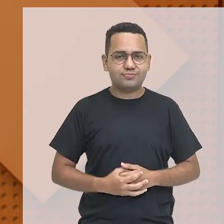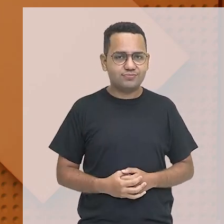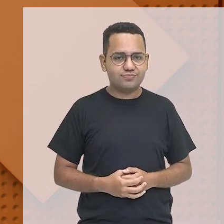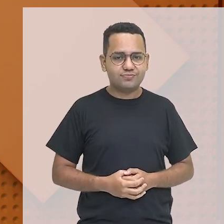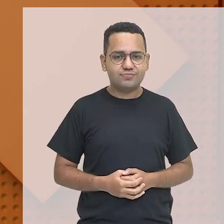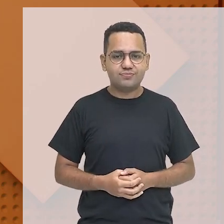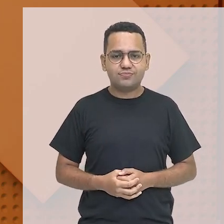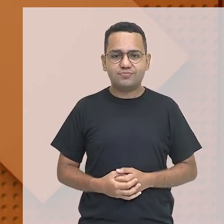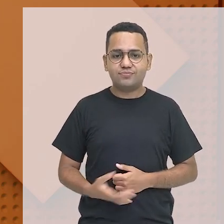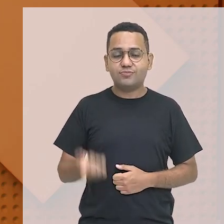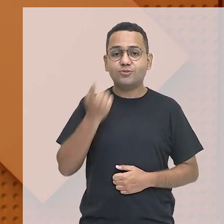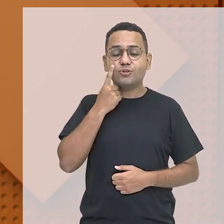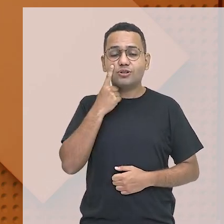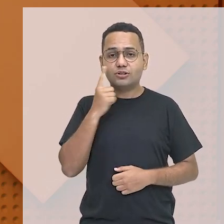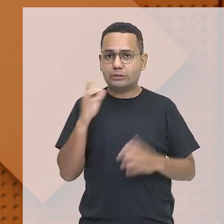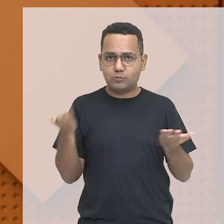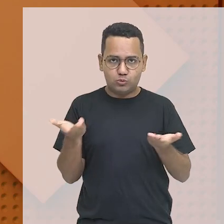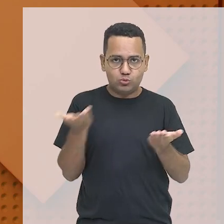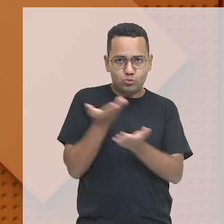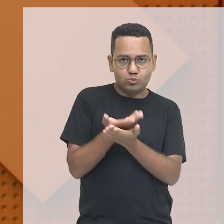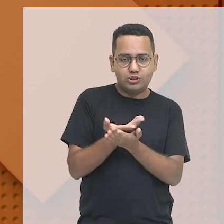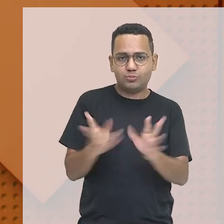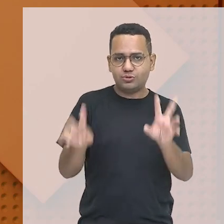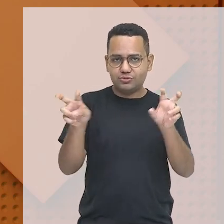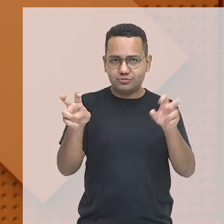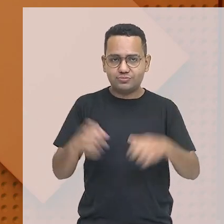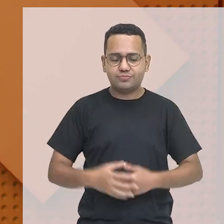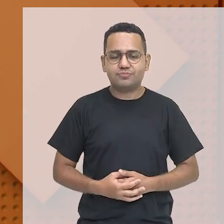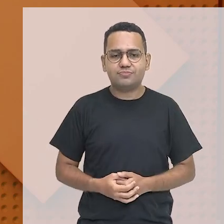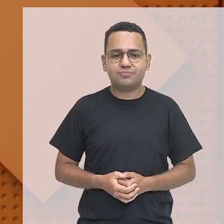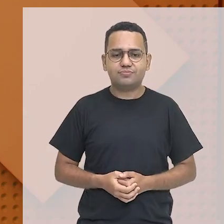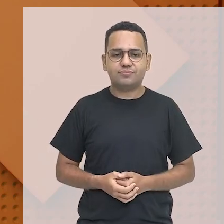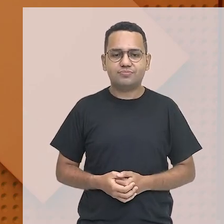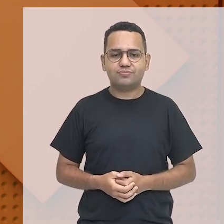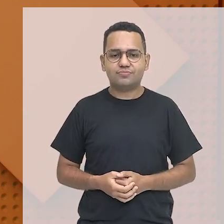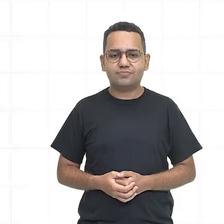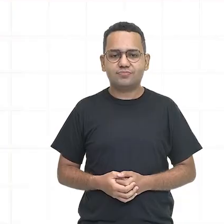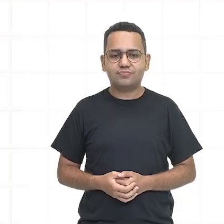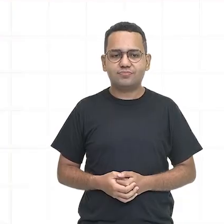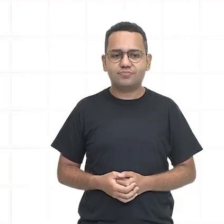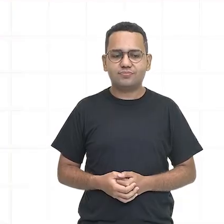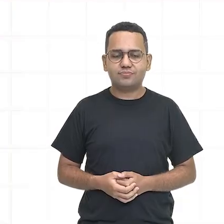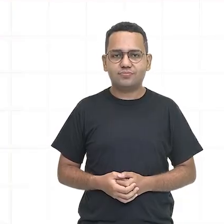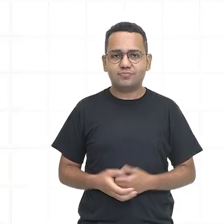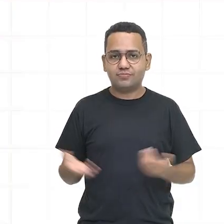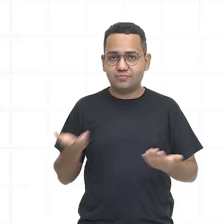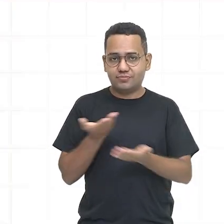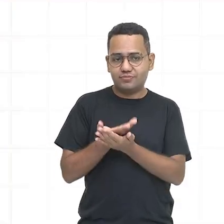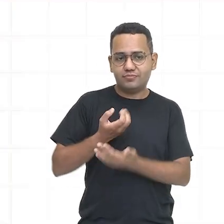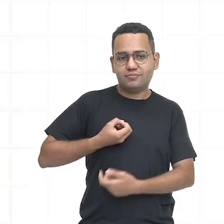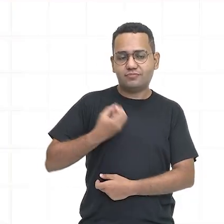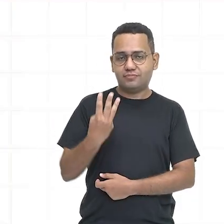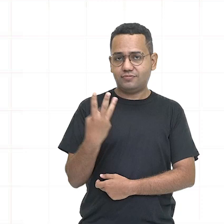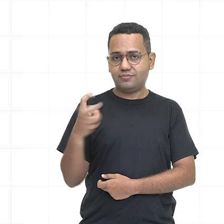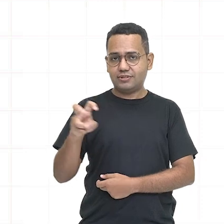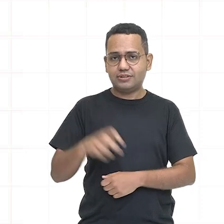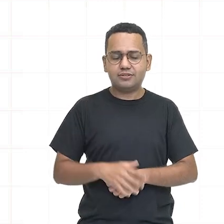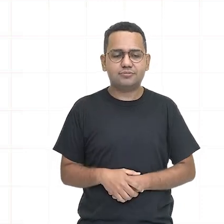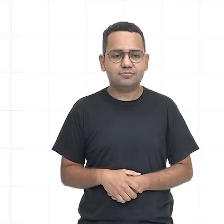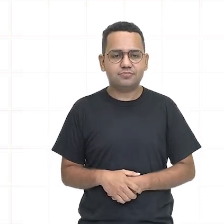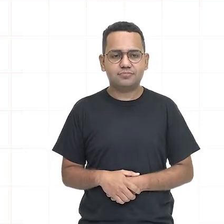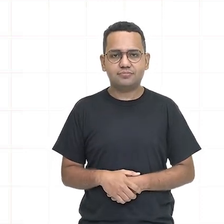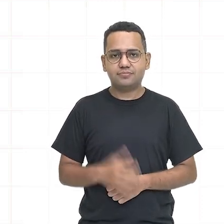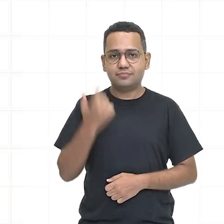iremos verificar agora o que nós iremos estudar hoje. Então, olha só, gente, na nossa aula 35,